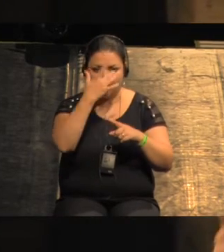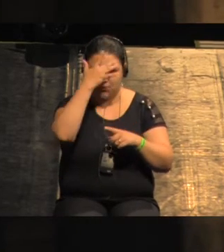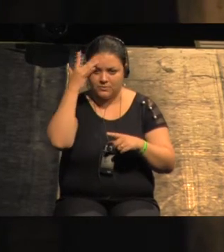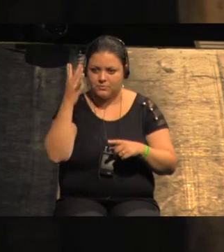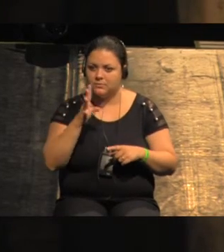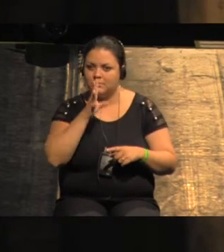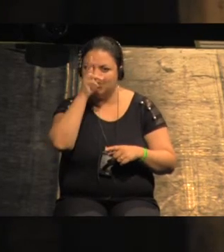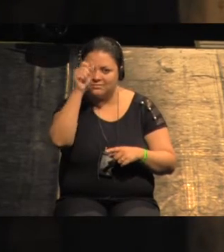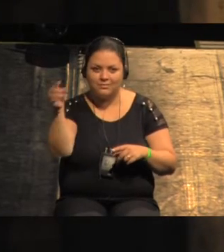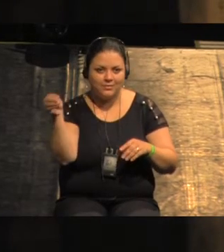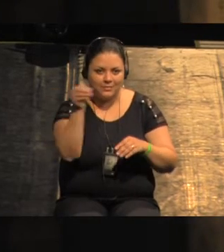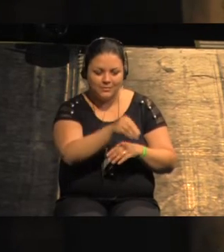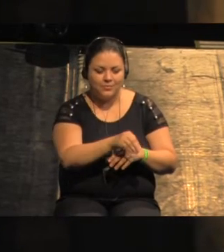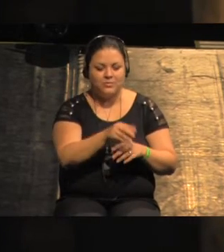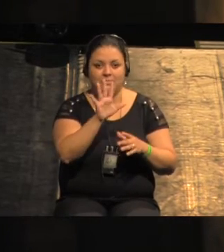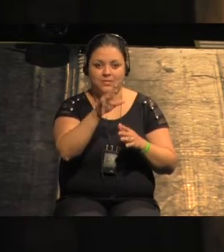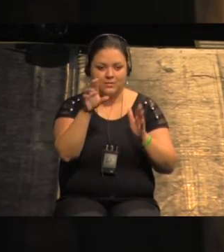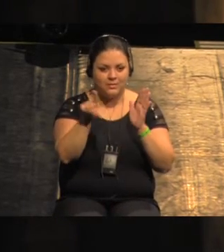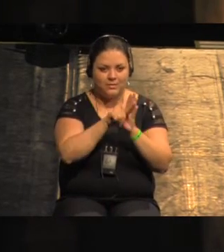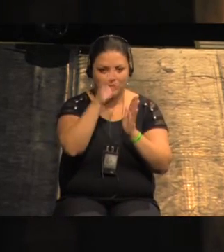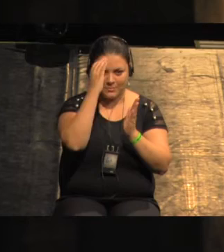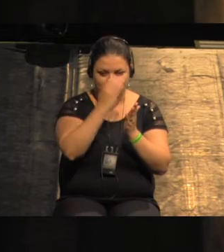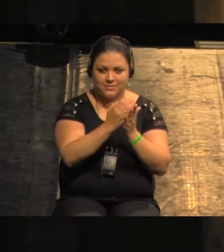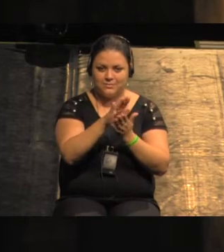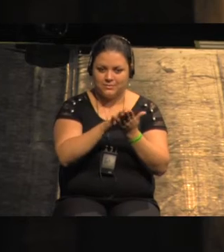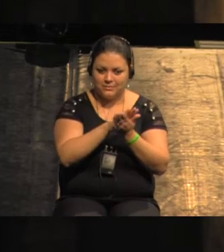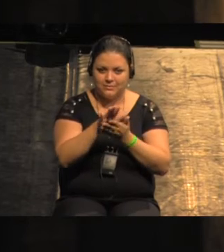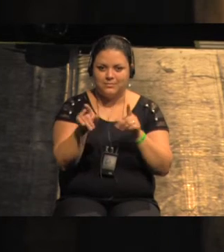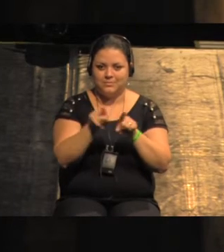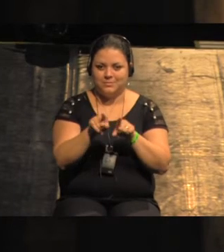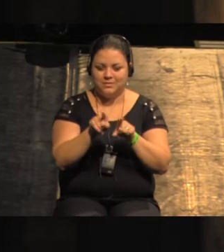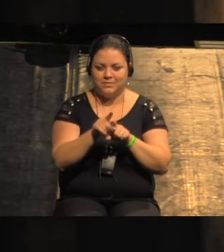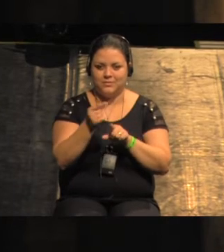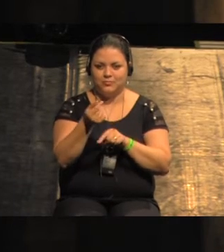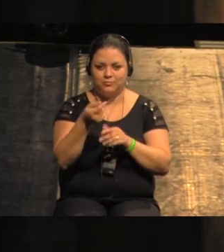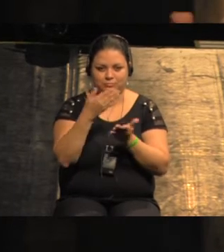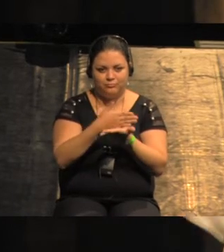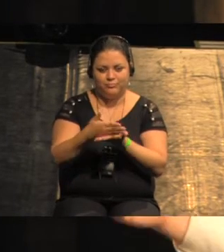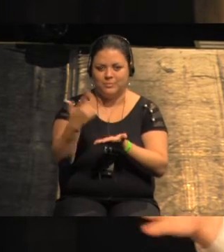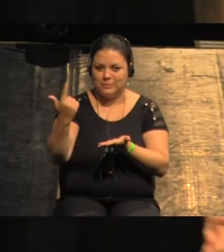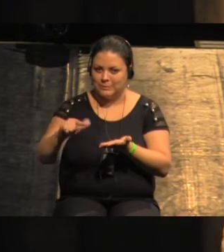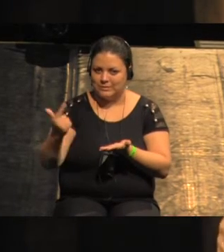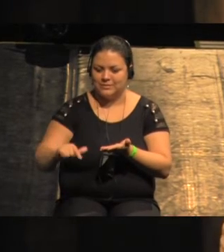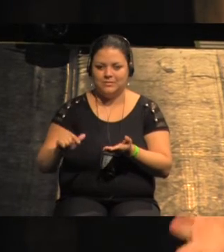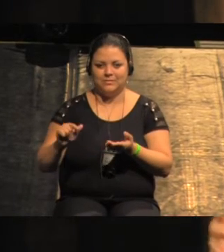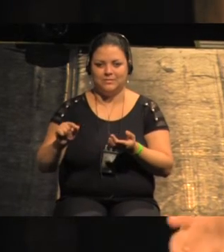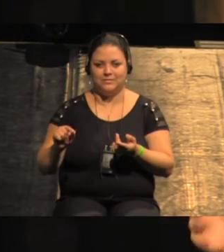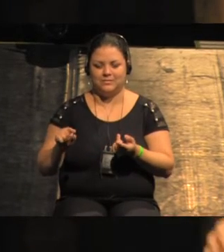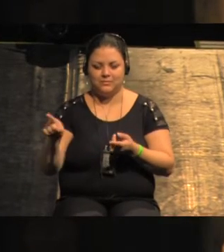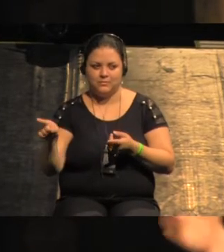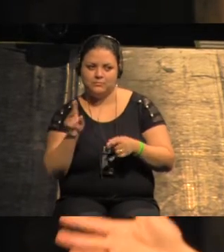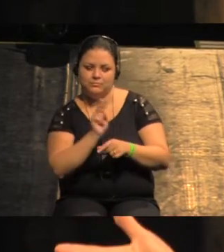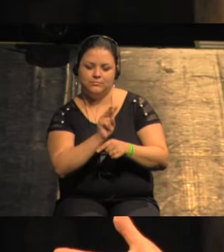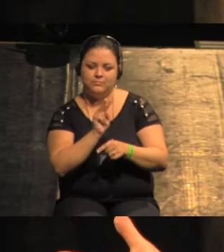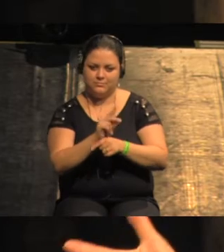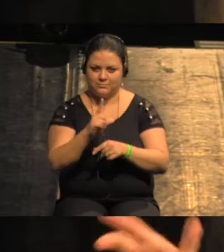a possibilidade de que o ocupante que compre com os benefícios fiscais, etc., e crédito, flipem dentro de um prazo menor do que